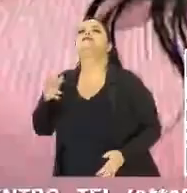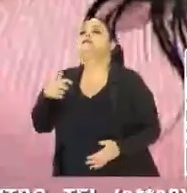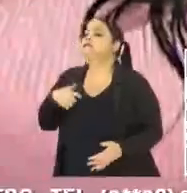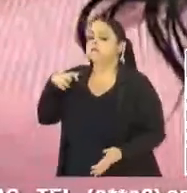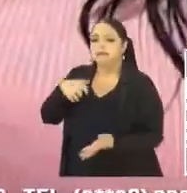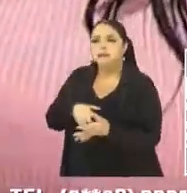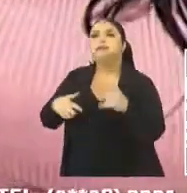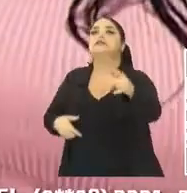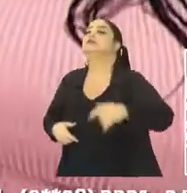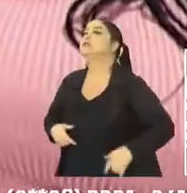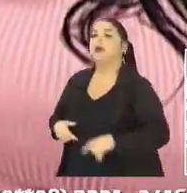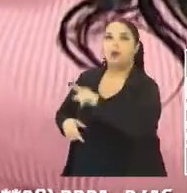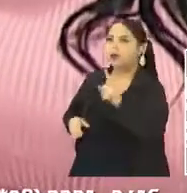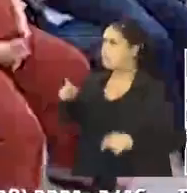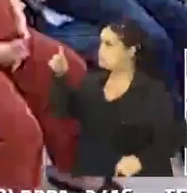Aí você ora